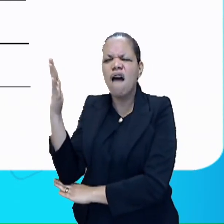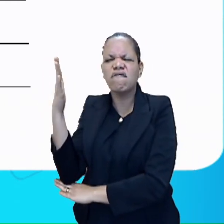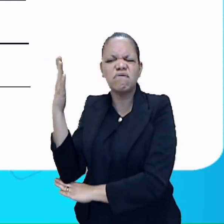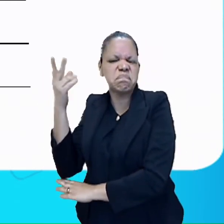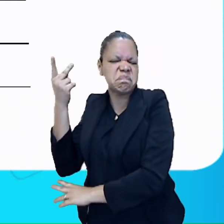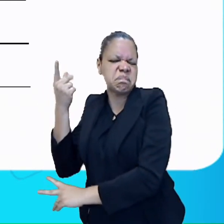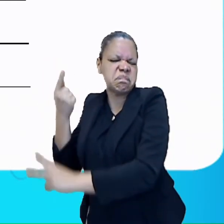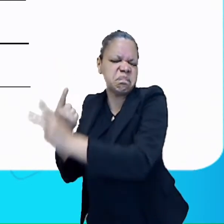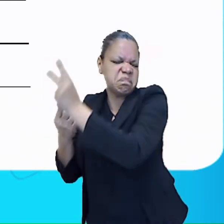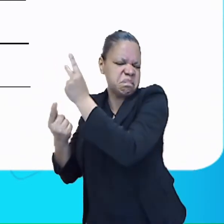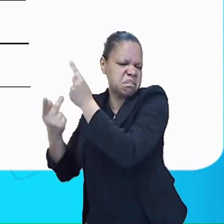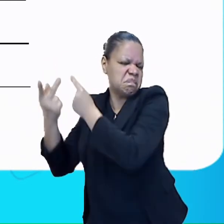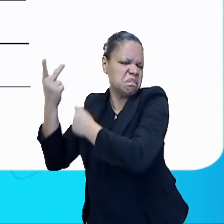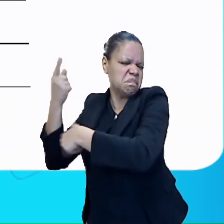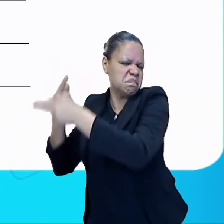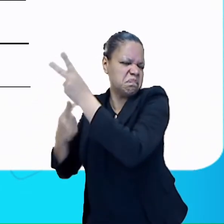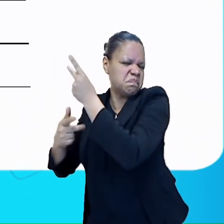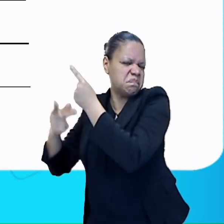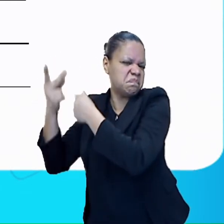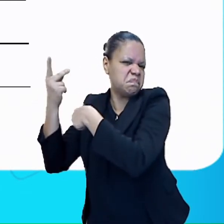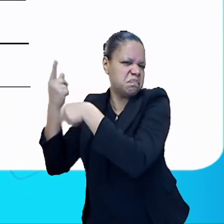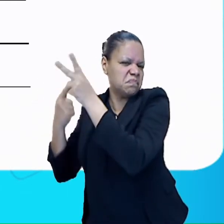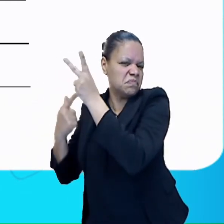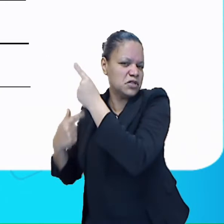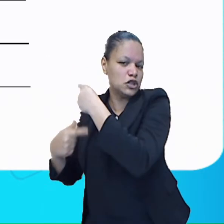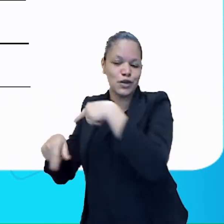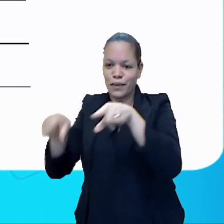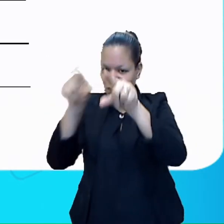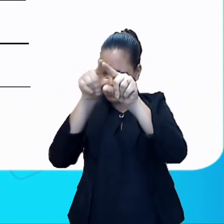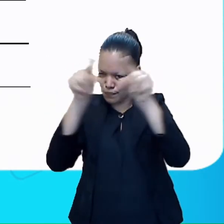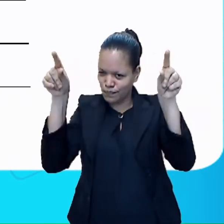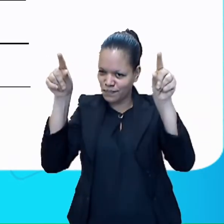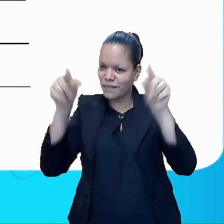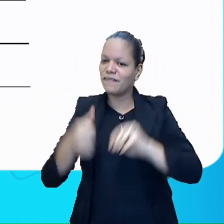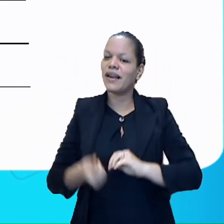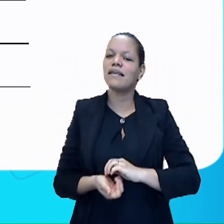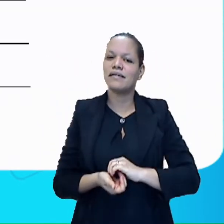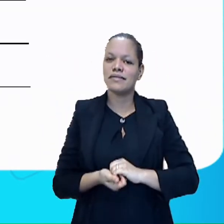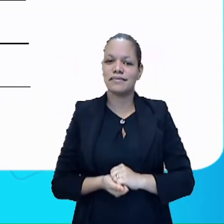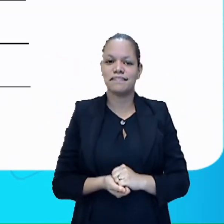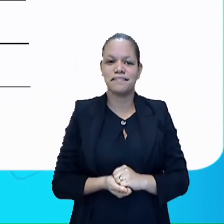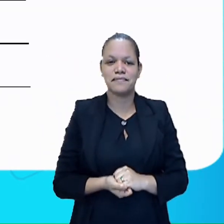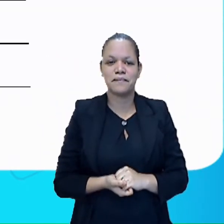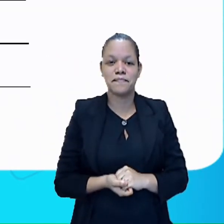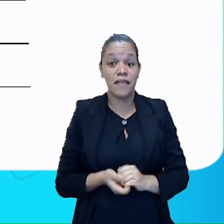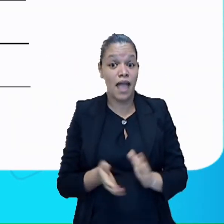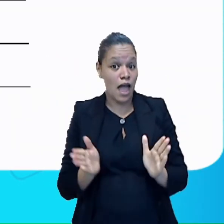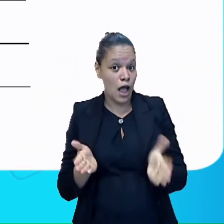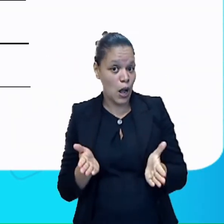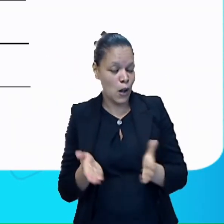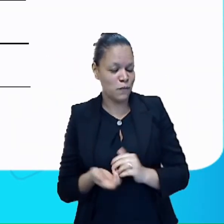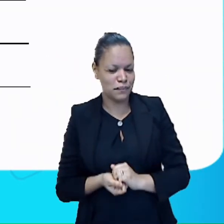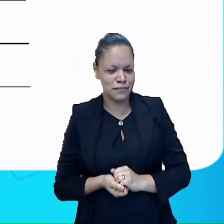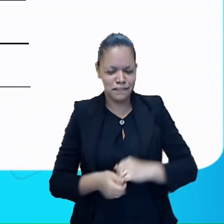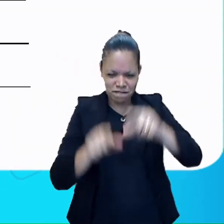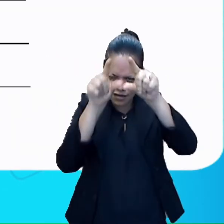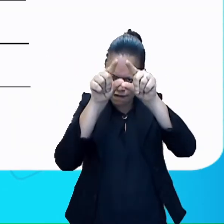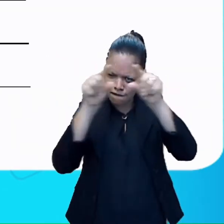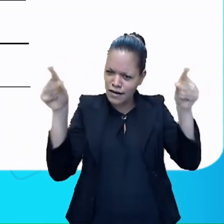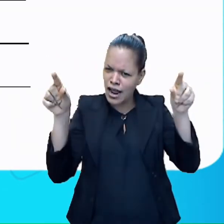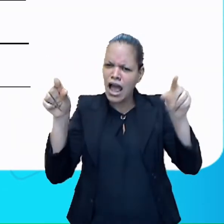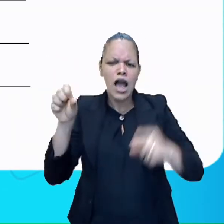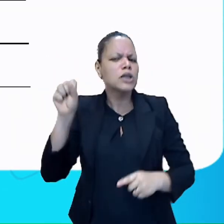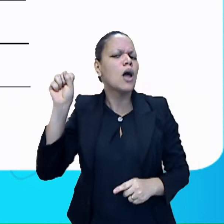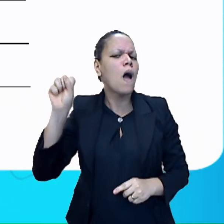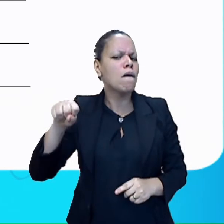frase negativa. Vamos lá? Aprender, relembrar e colocar em prática. A afirmativa,